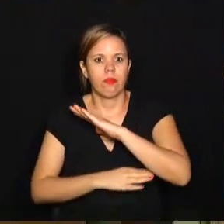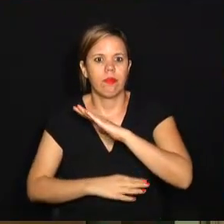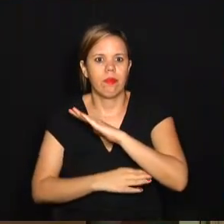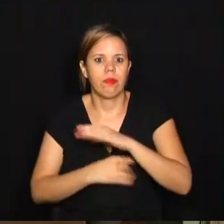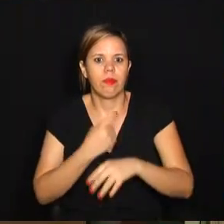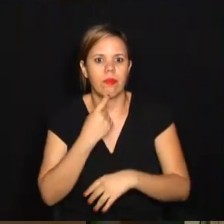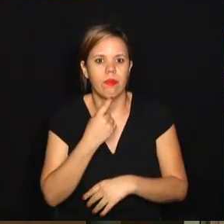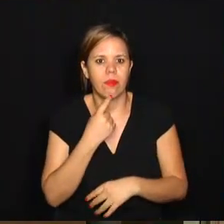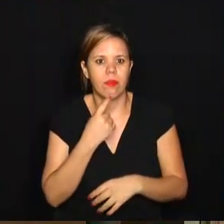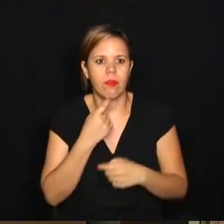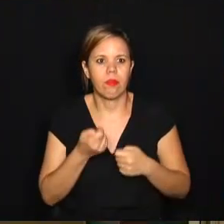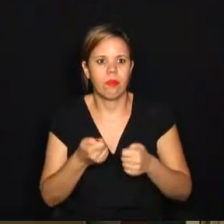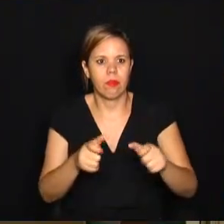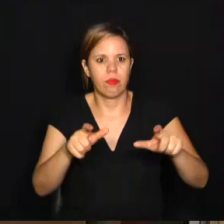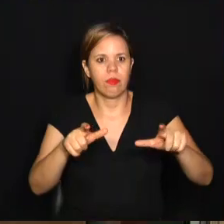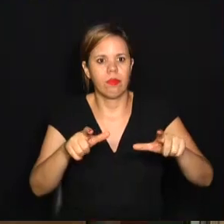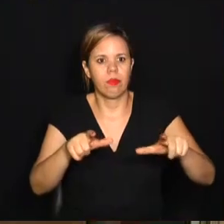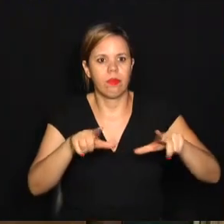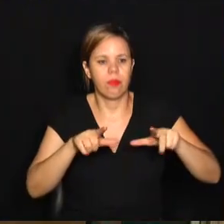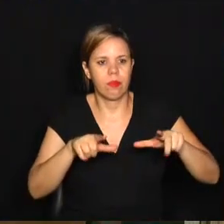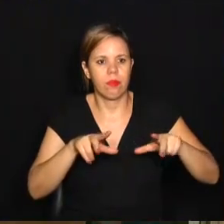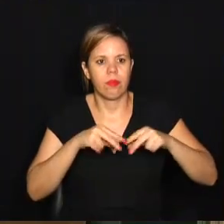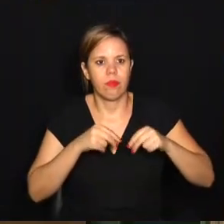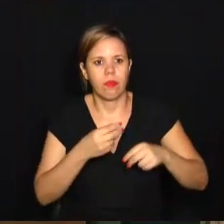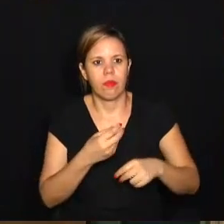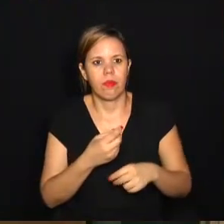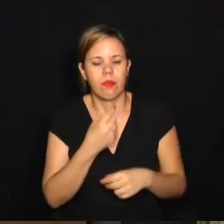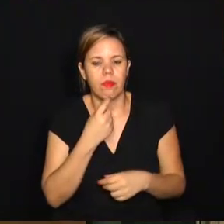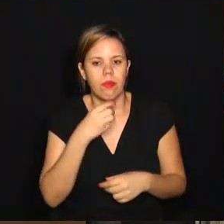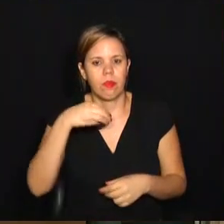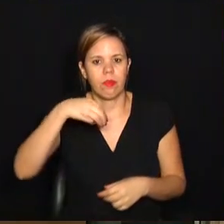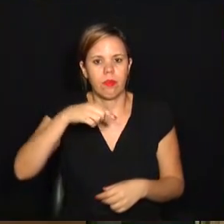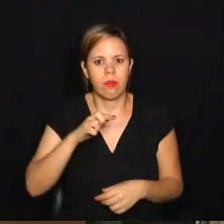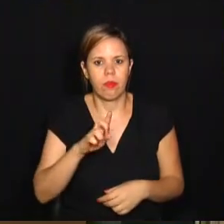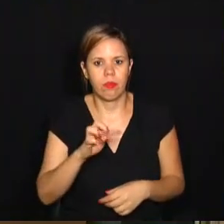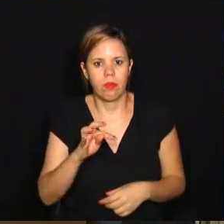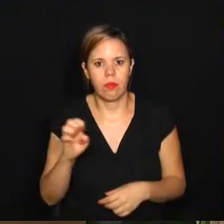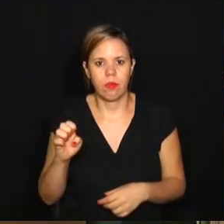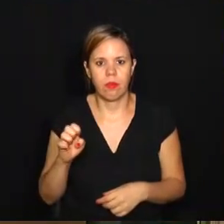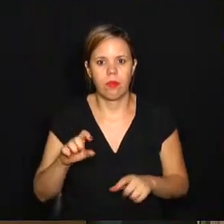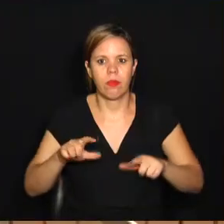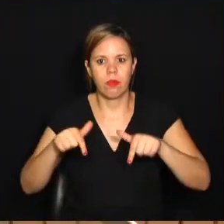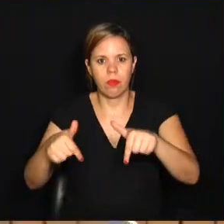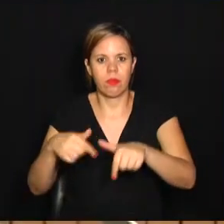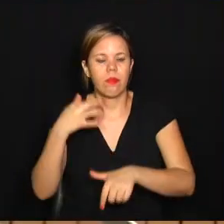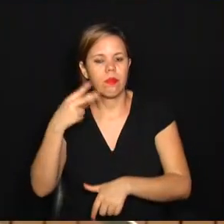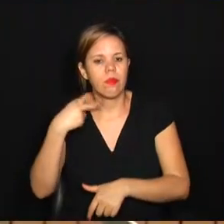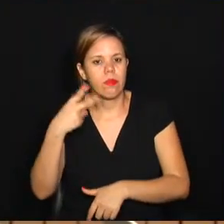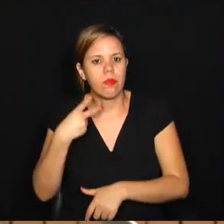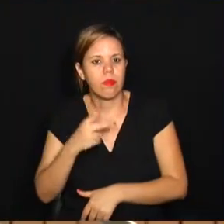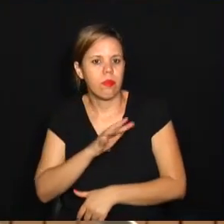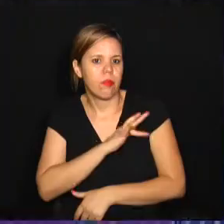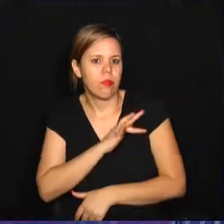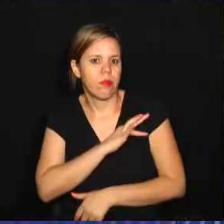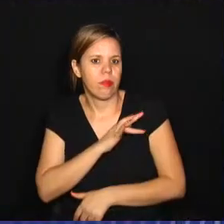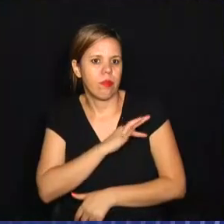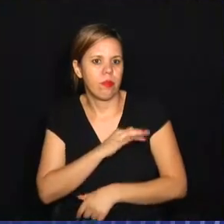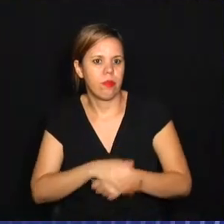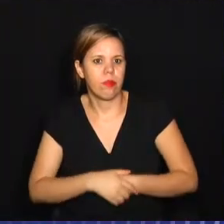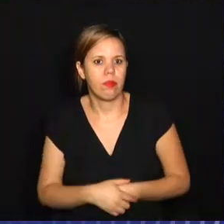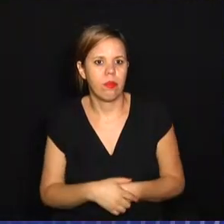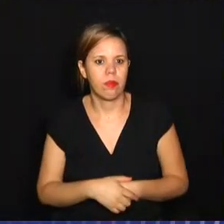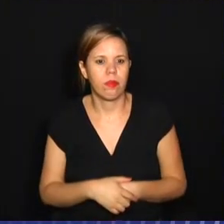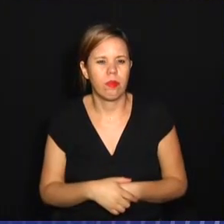de Campinas entregou o título de cidadã campineira a Margarete Perim, por iniciativa do vereador Fernando Mendes.